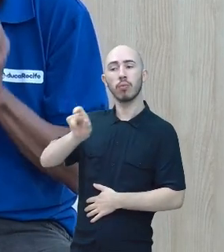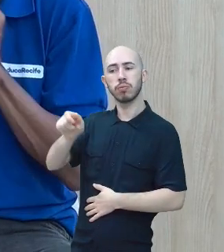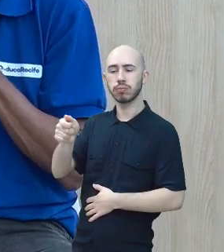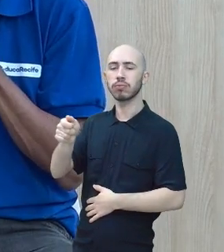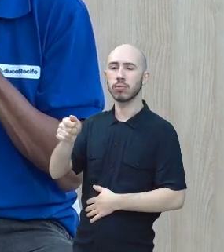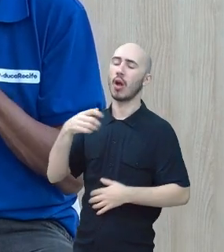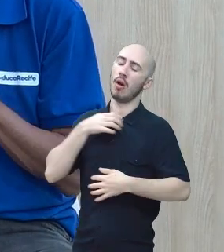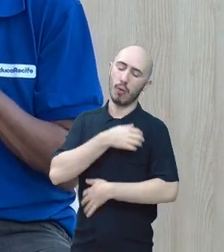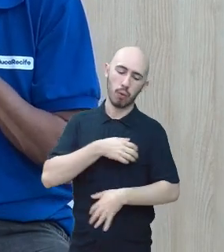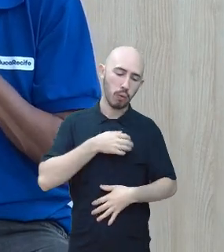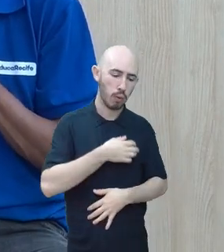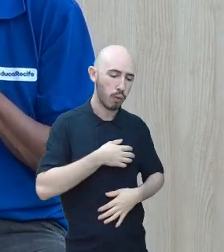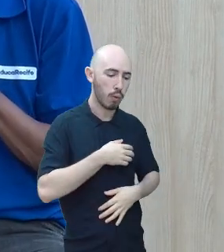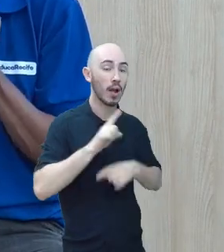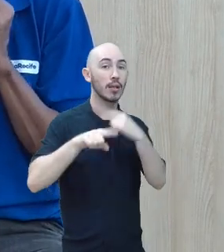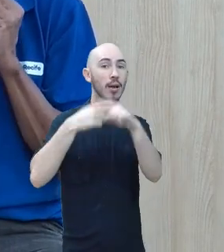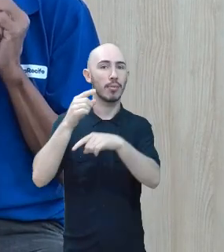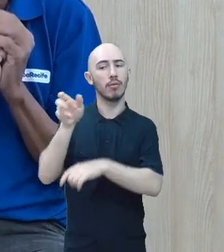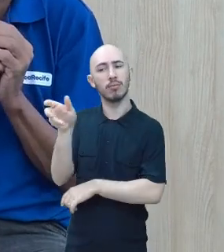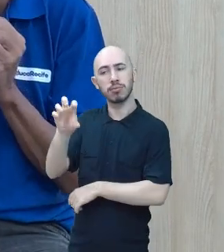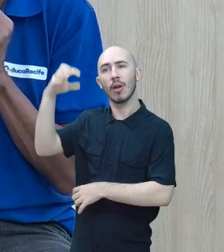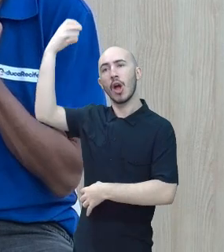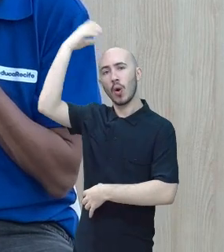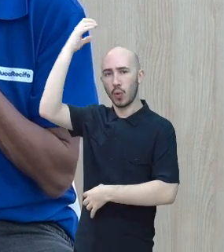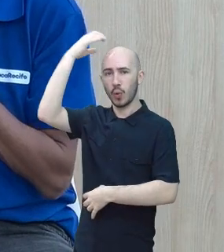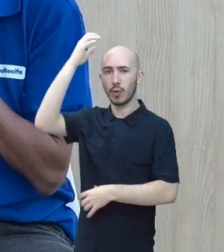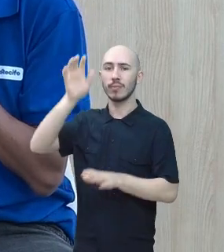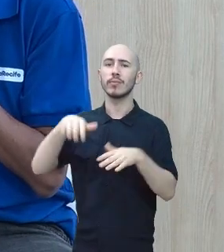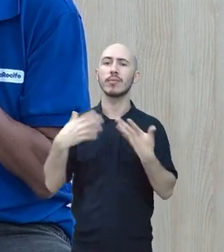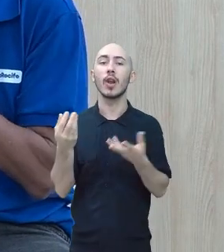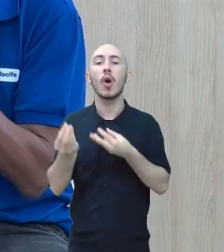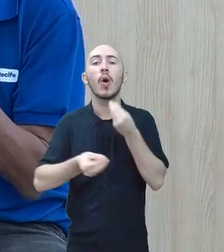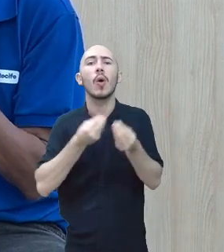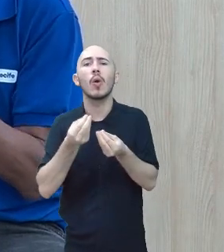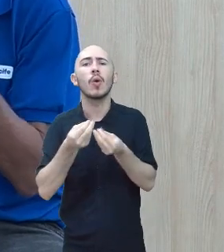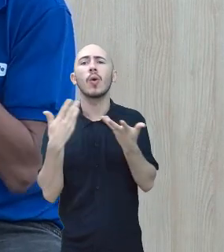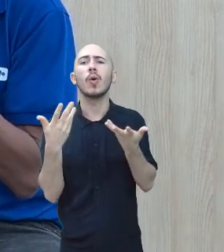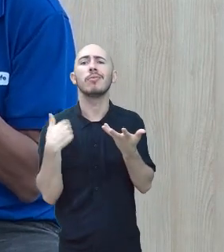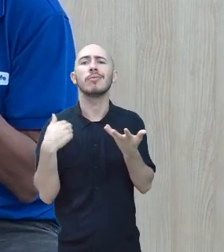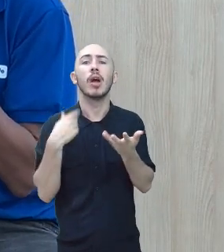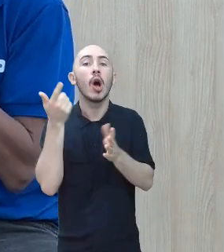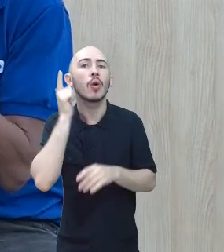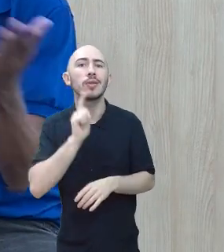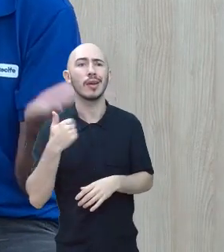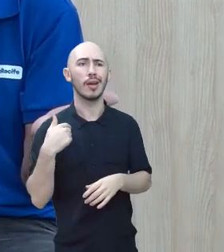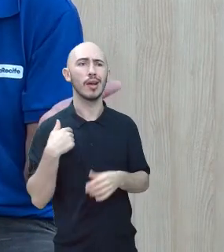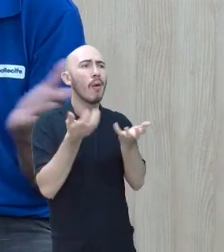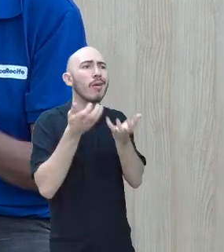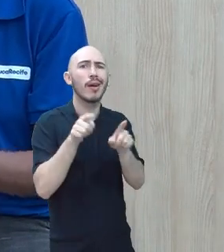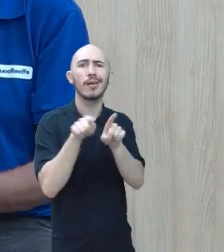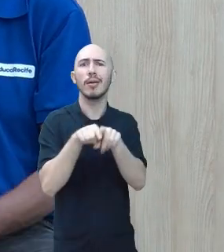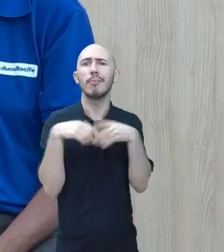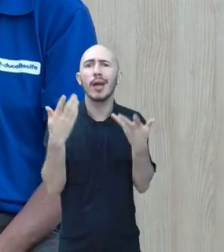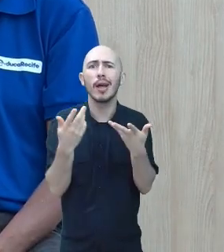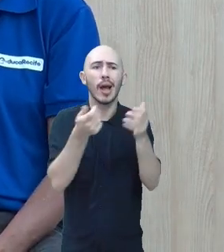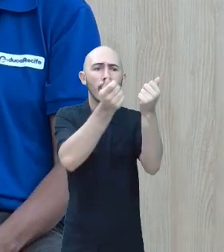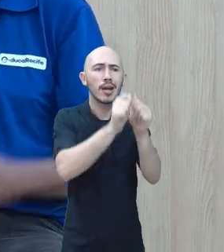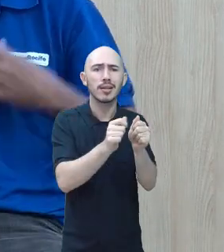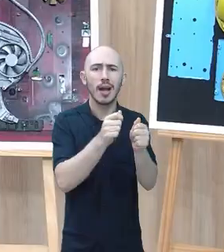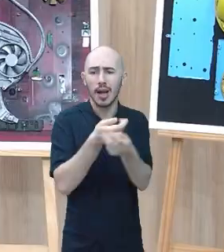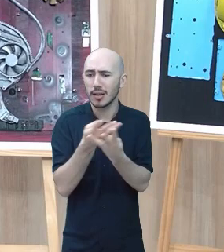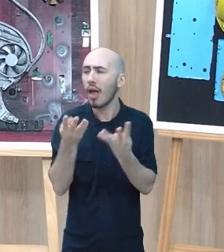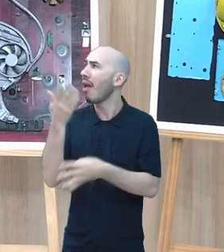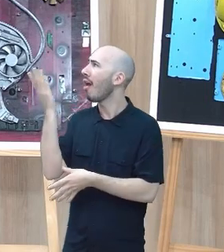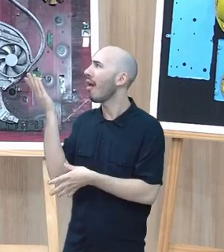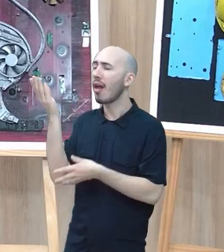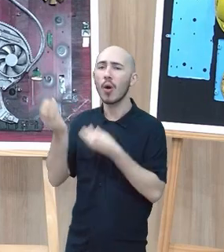saboa. Mas, Vanessa, eu queria que você falasse para eles como é que eles podem adquirir essas obras de arte, que eu quero uma. Eu queria que tu mostrasse como é que faz para adquirir isso aí. Sim, por